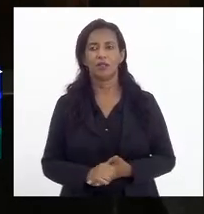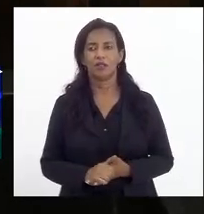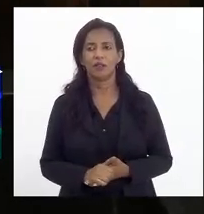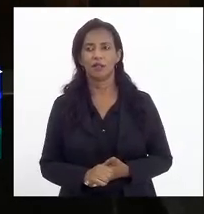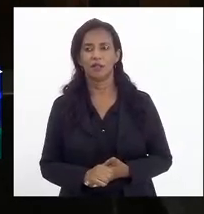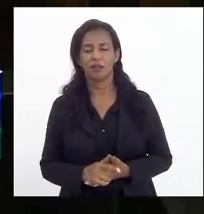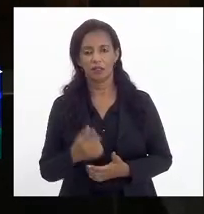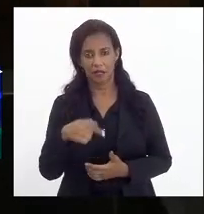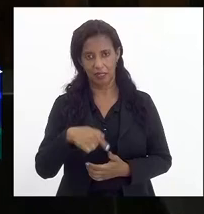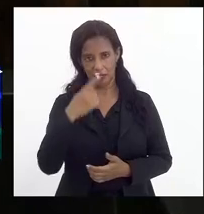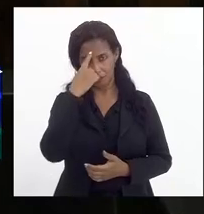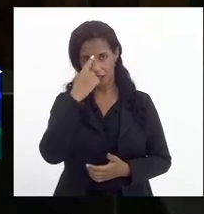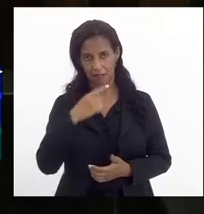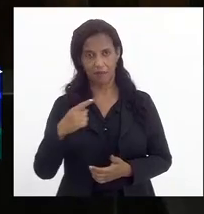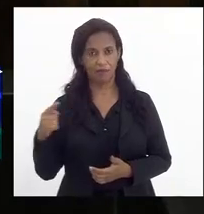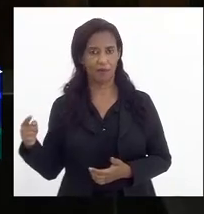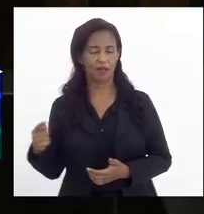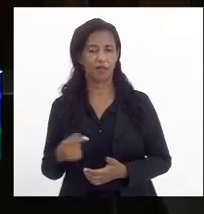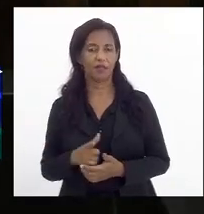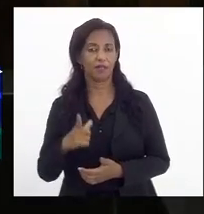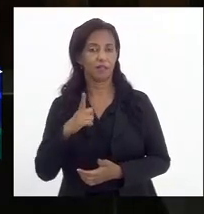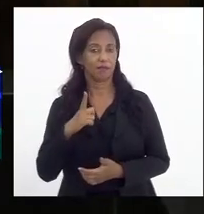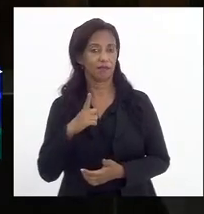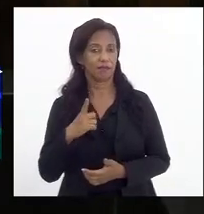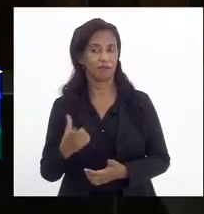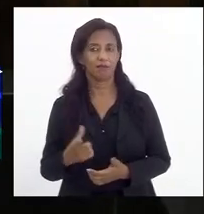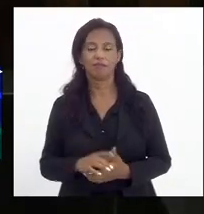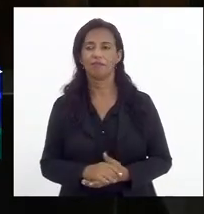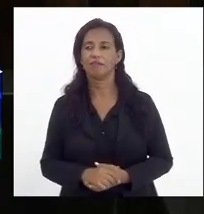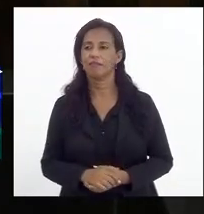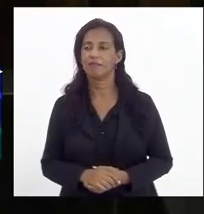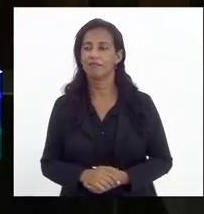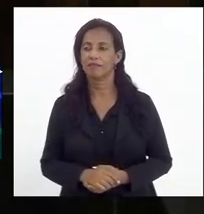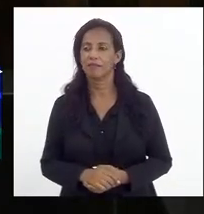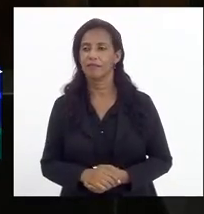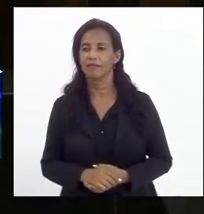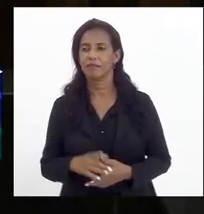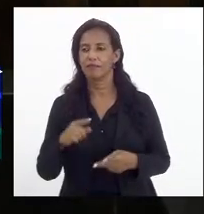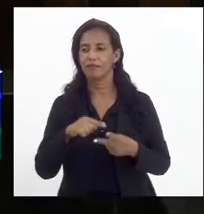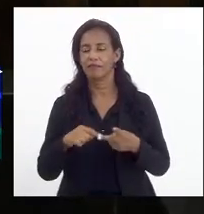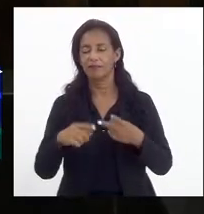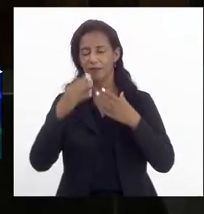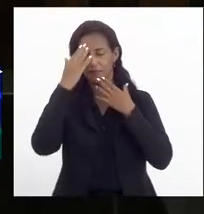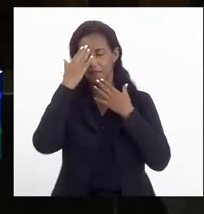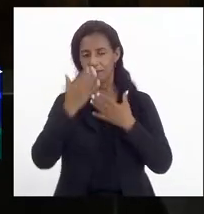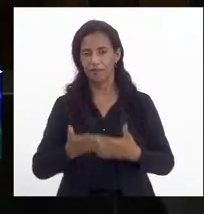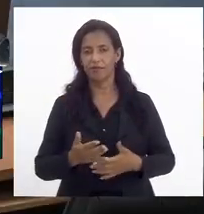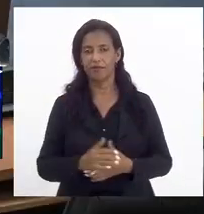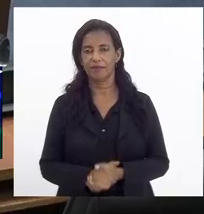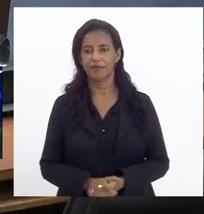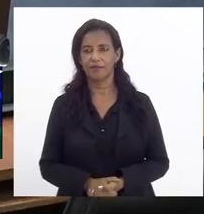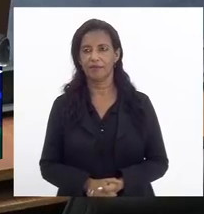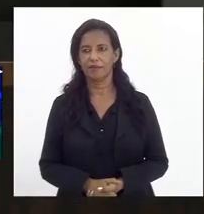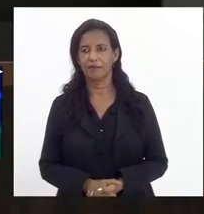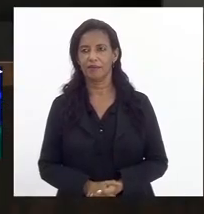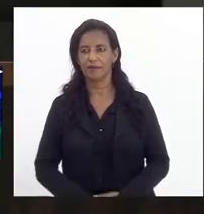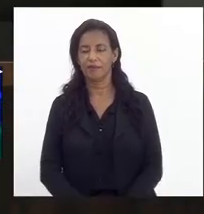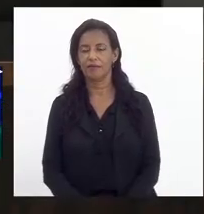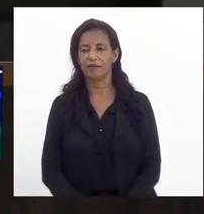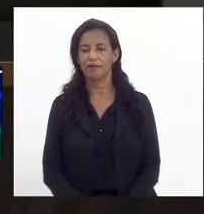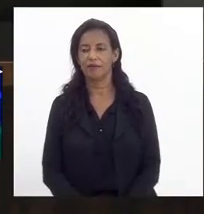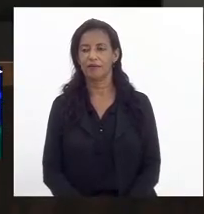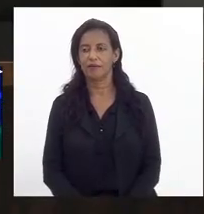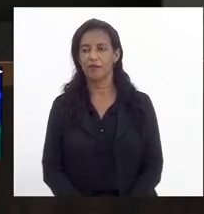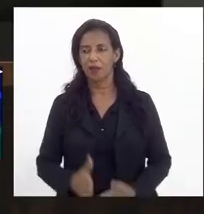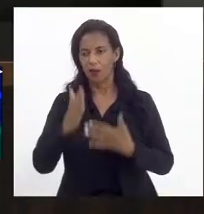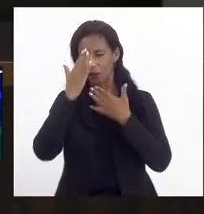nessa semana levando Enquanto elas são em consideração essas questões Muito obrigado obrigado